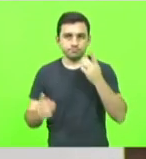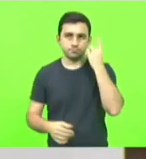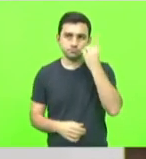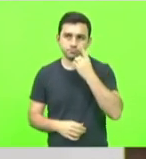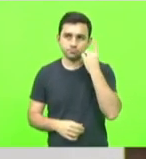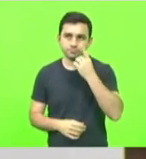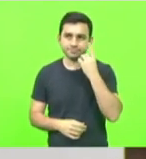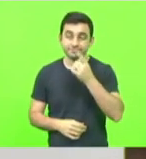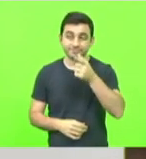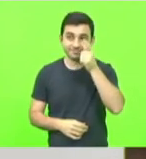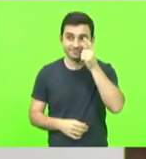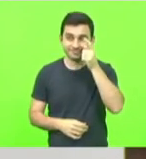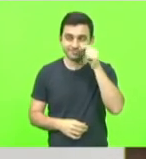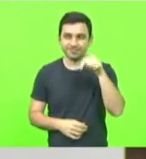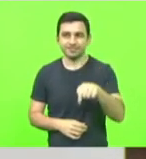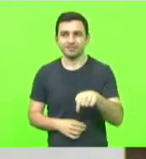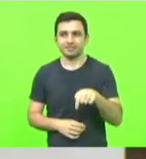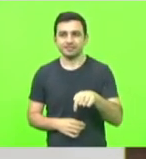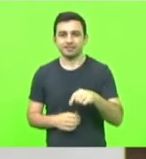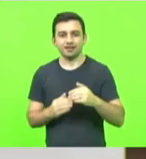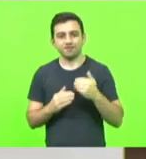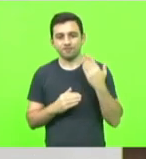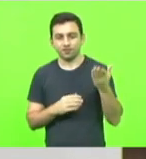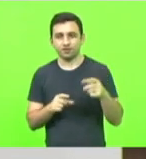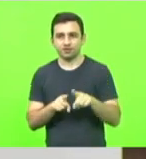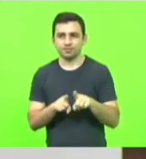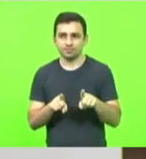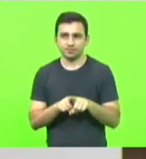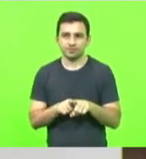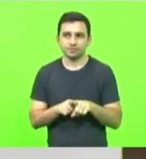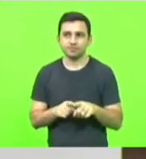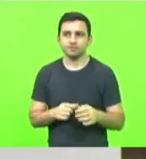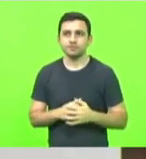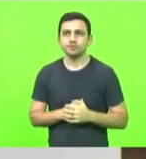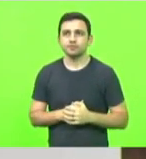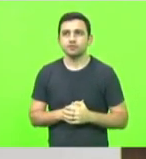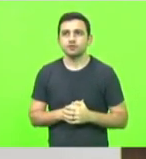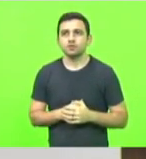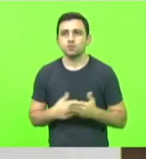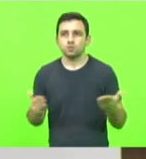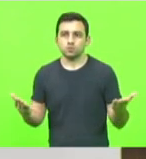guerreiros que estão por aqui, aos que estão lá fora, a minha reverência. E é sobre